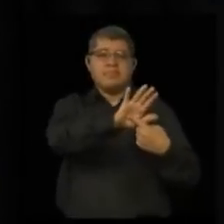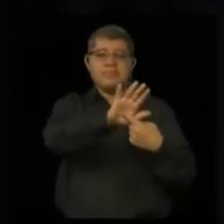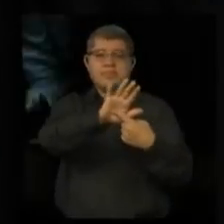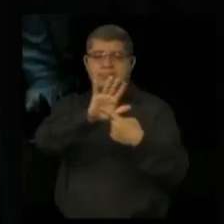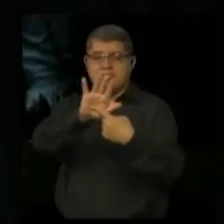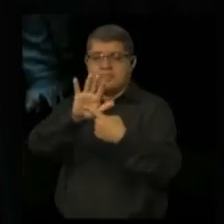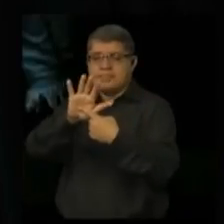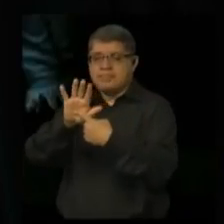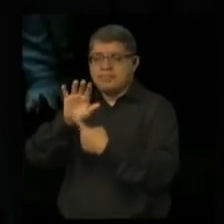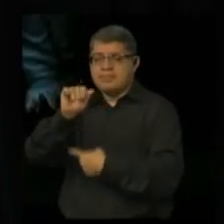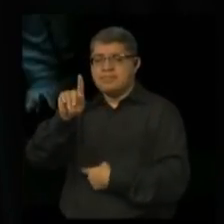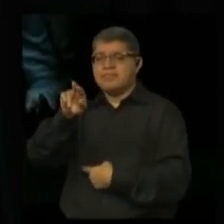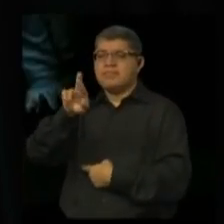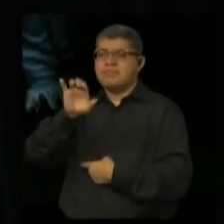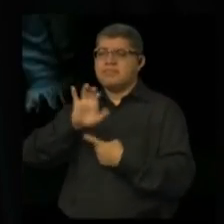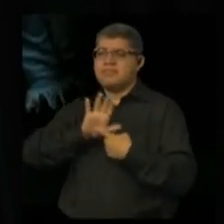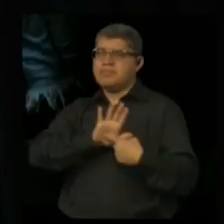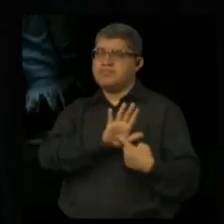mãe.